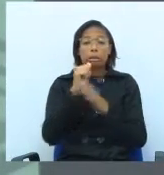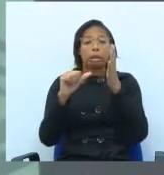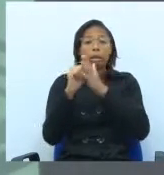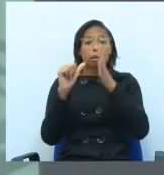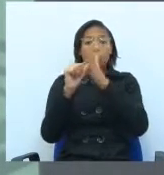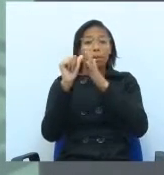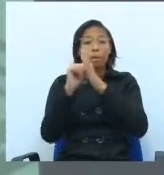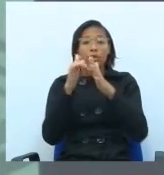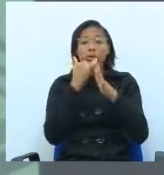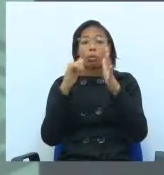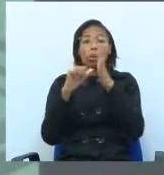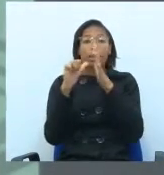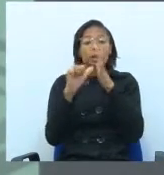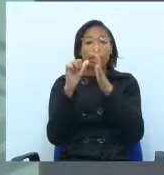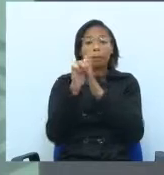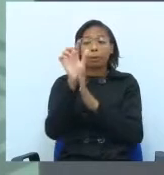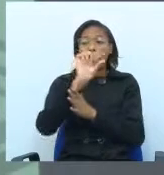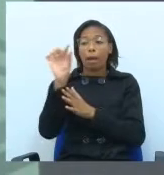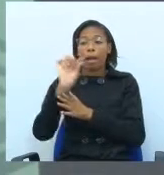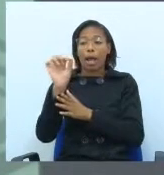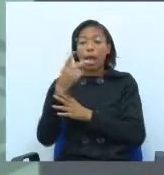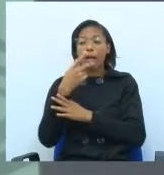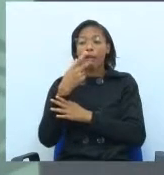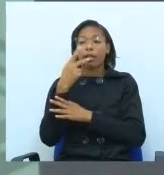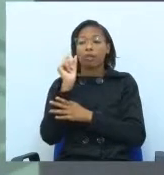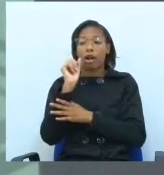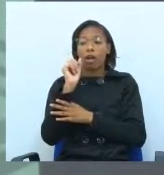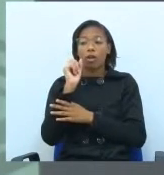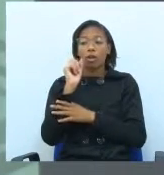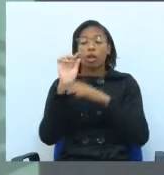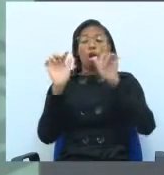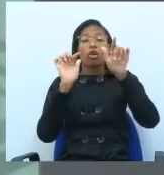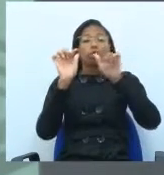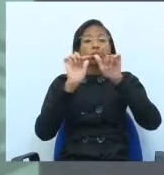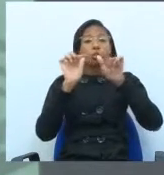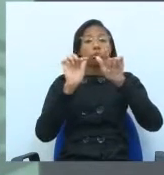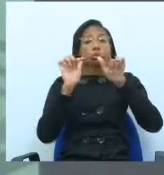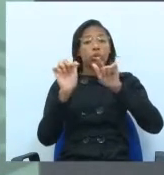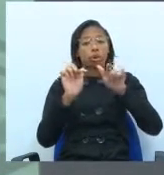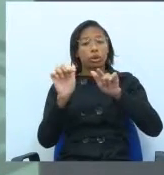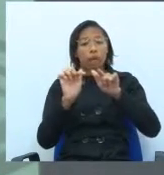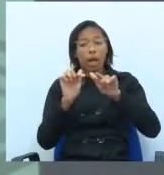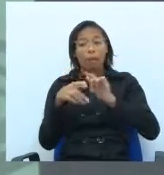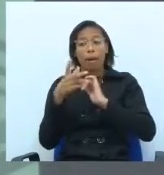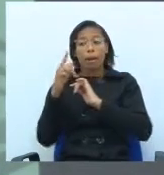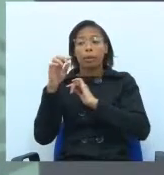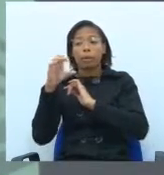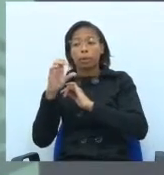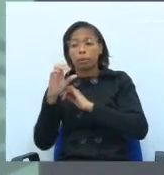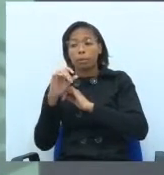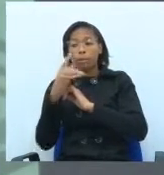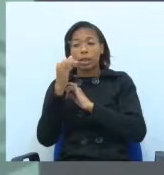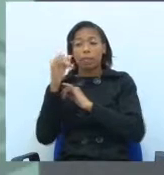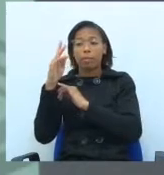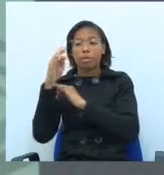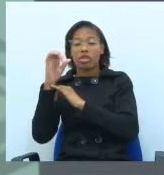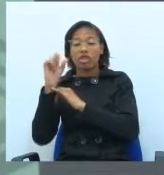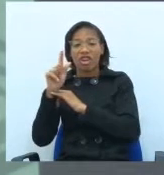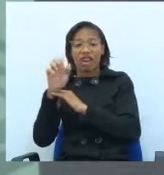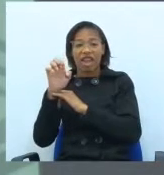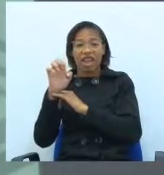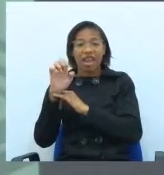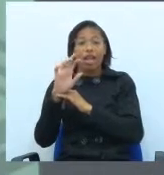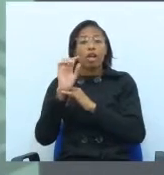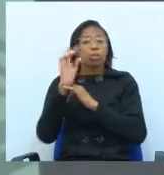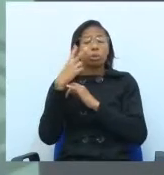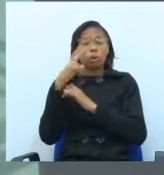gente tem uma queda, quando a gente pega esse valor, está deflacionado. Eu tenho trabalhado aí com o IPC e IBGE. Então, só para todo mundo